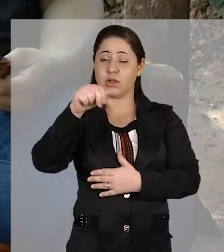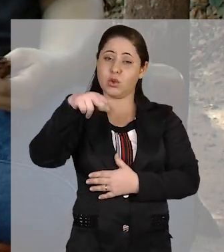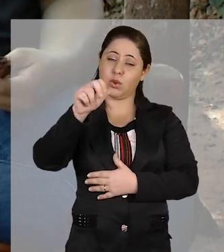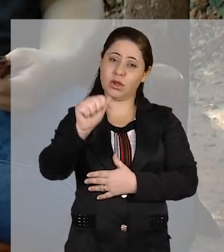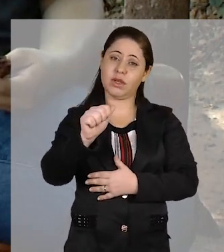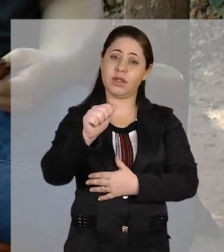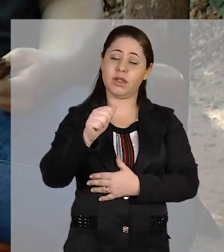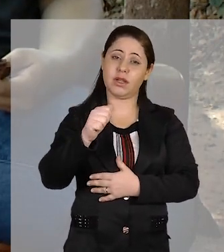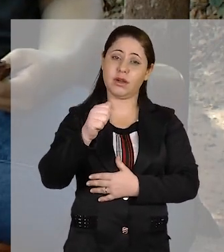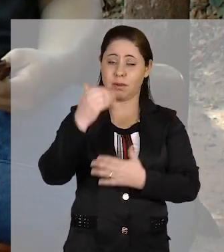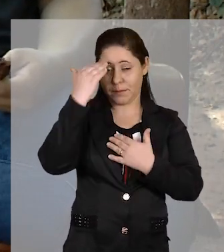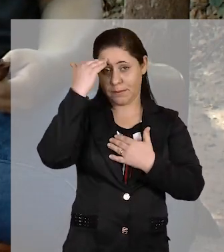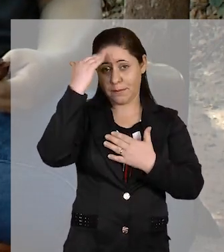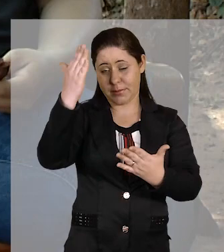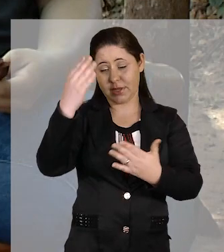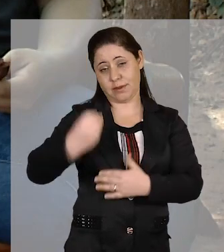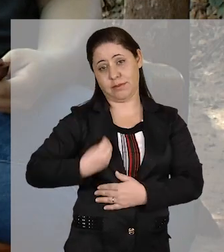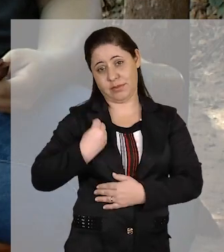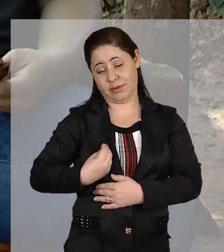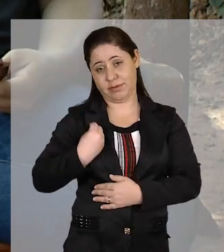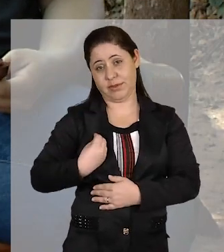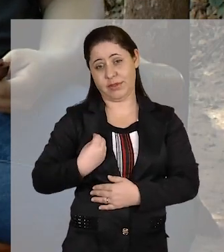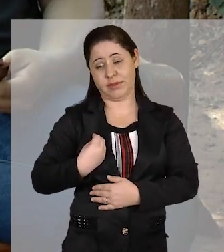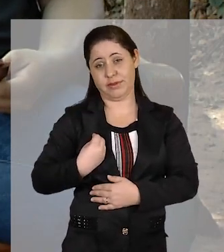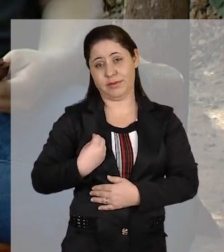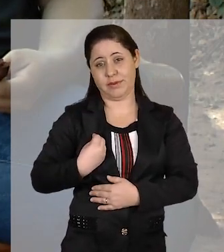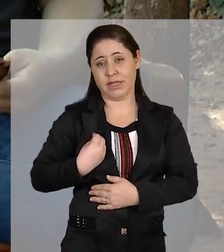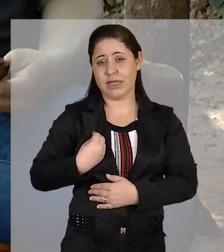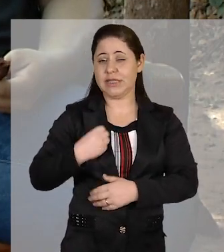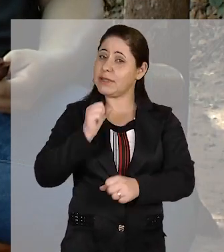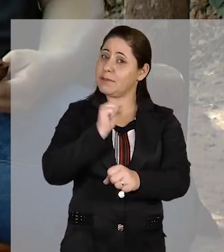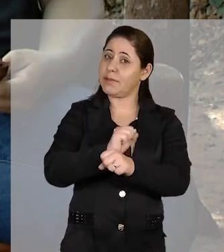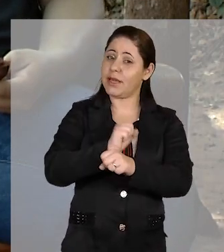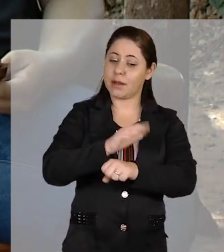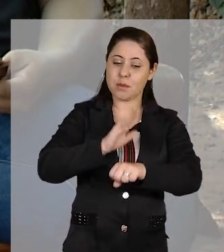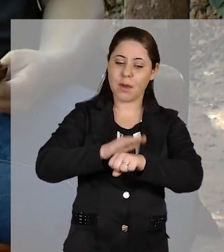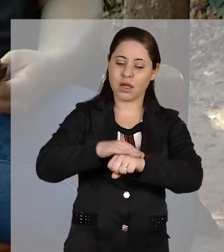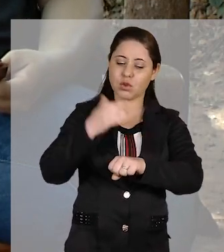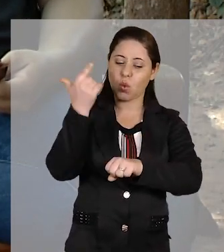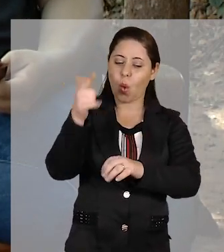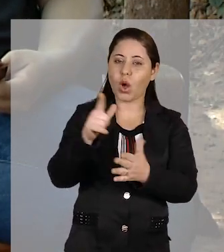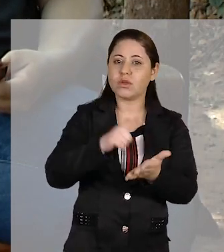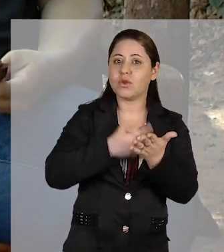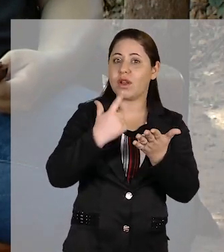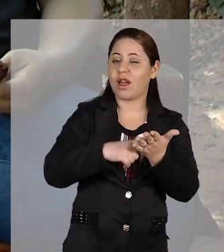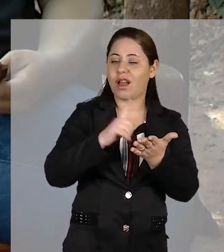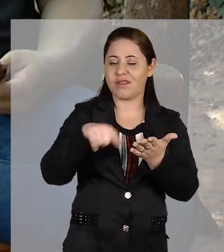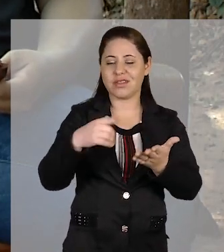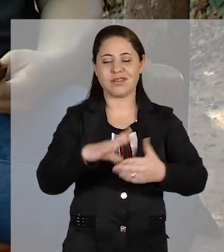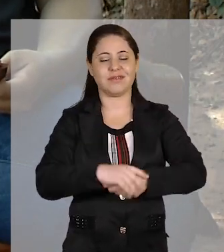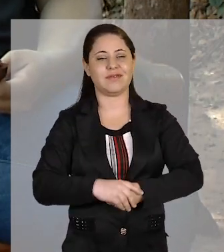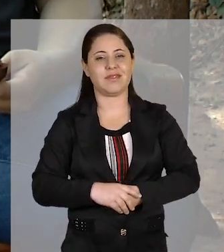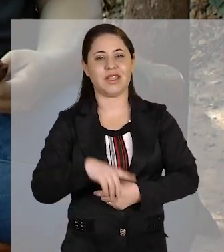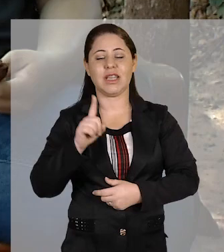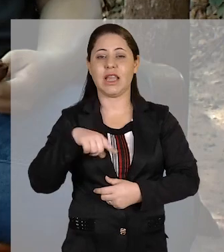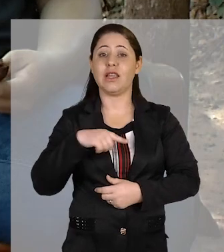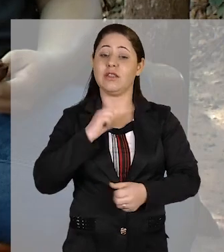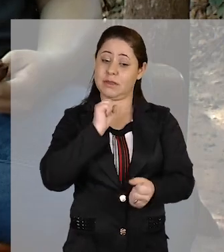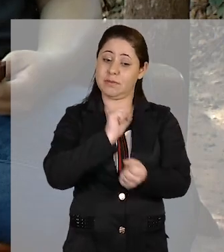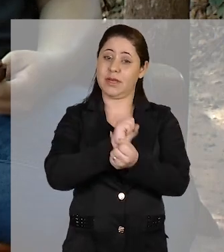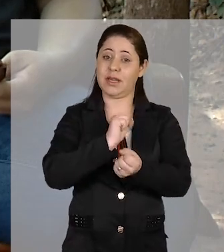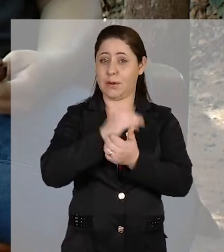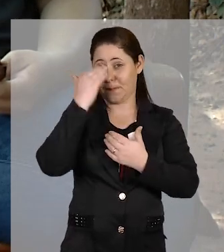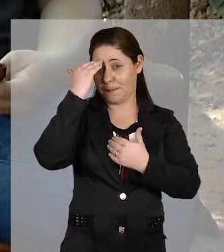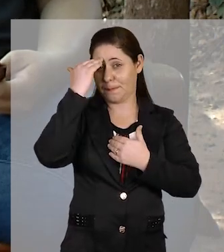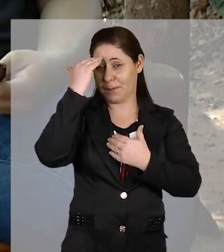obrigado, Ana, pela participação no Papo e Leitura. Espero que venham mais outros, né, livros por aí. Isso, espero